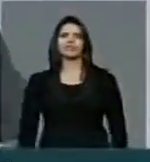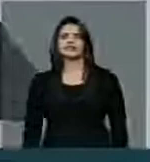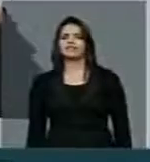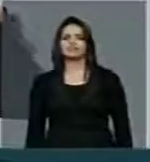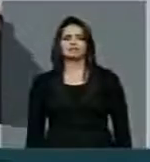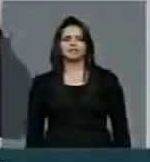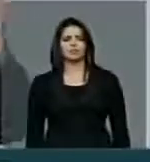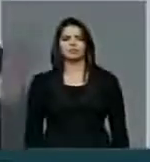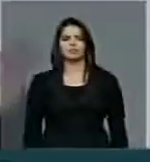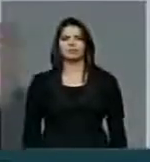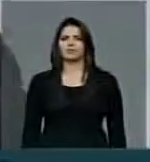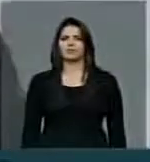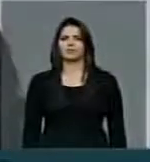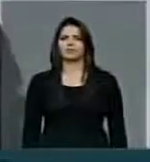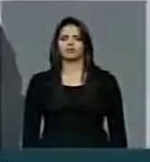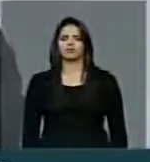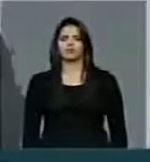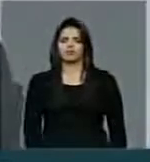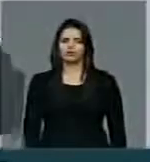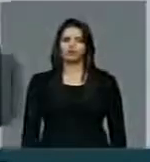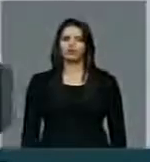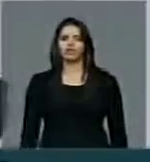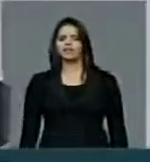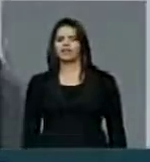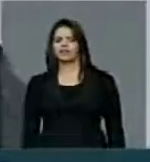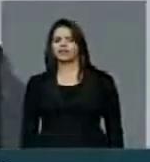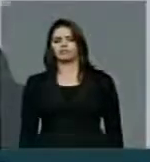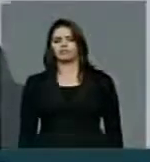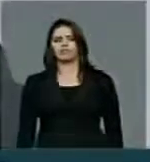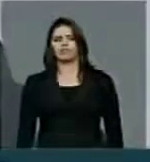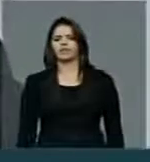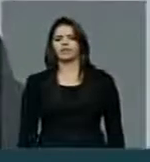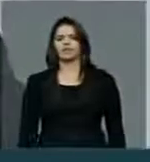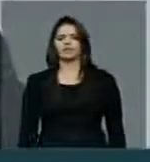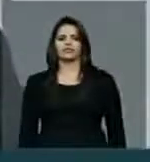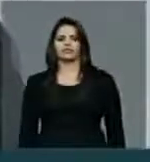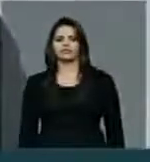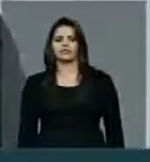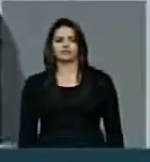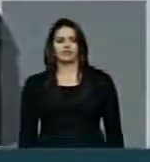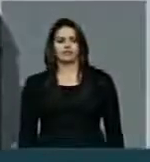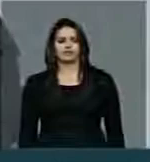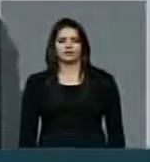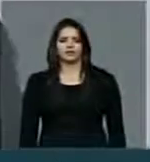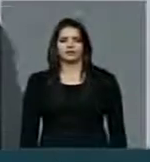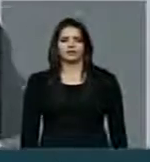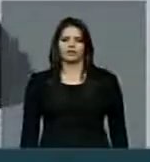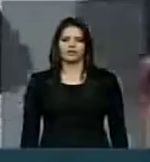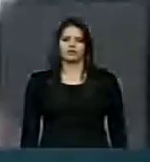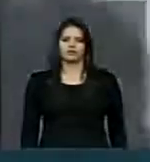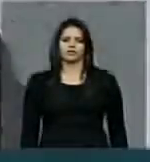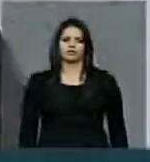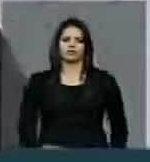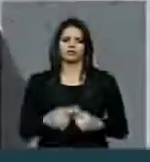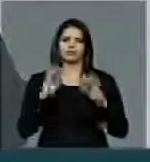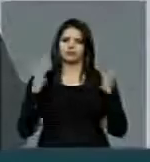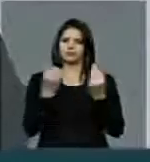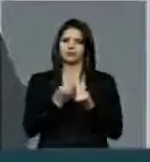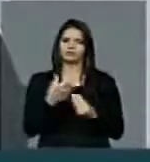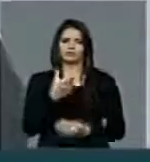Então, determinei a compra das imagens e o tratamento dessas imagens para que todo mundo receba